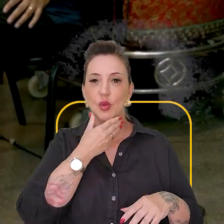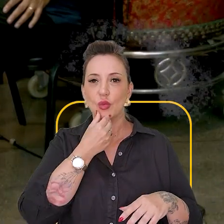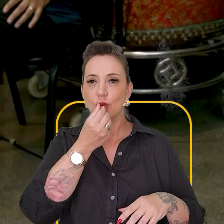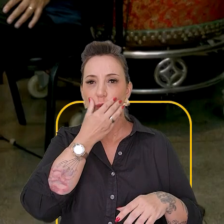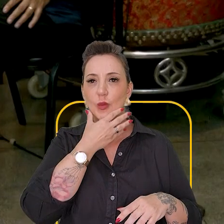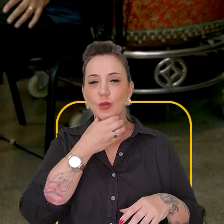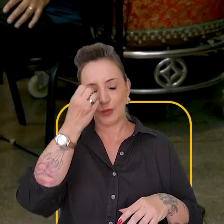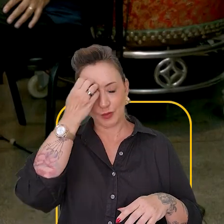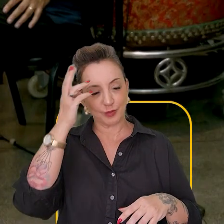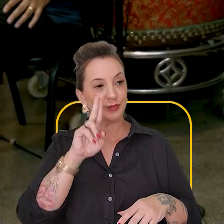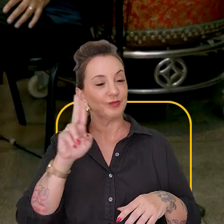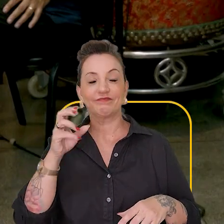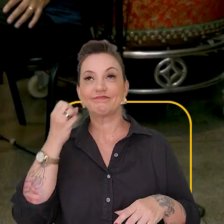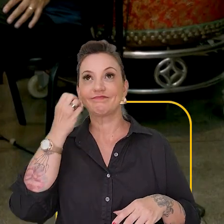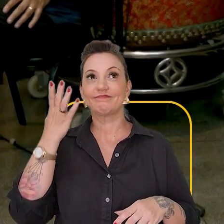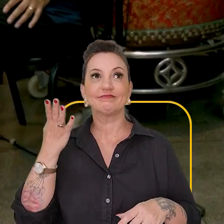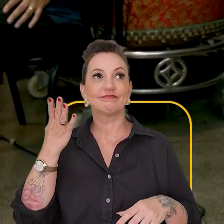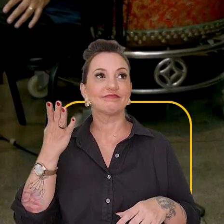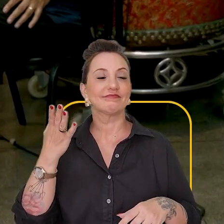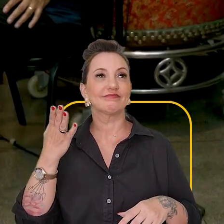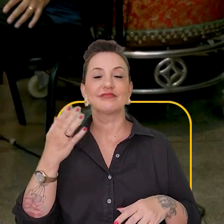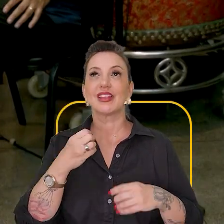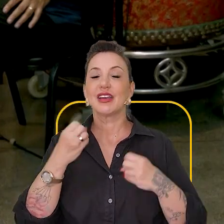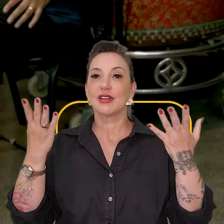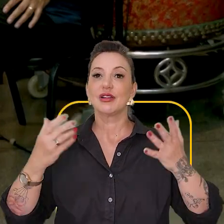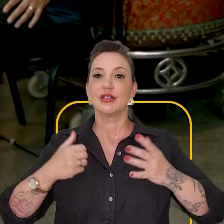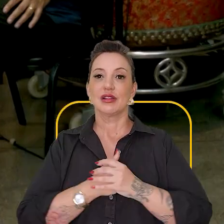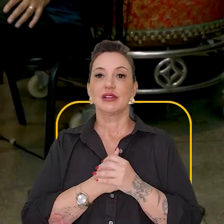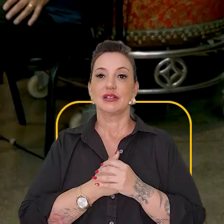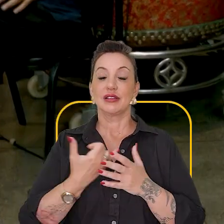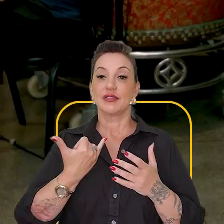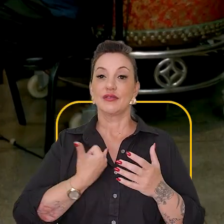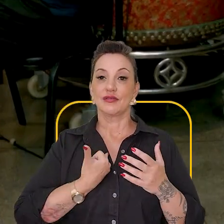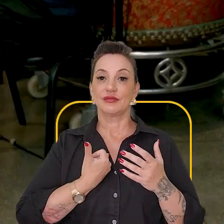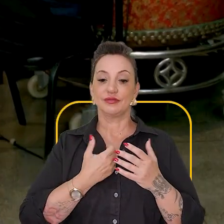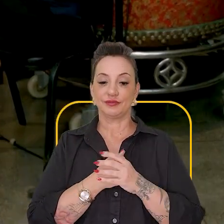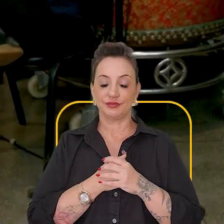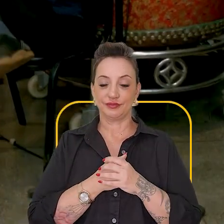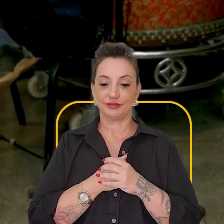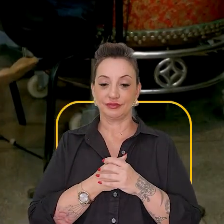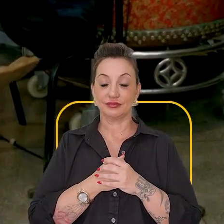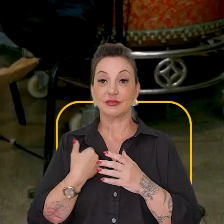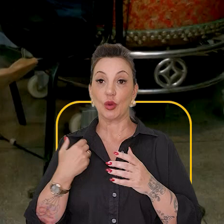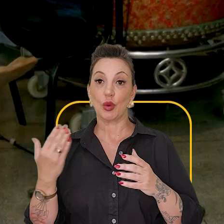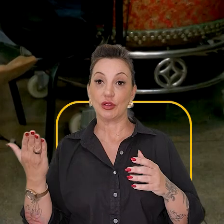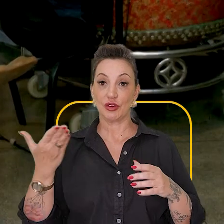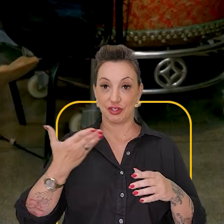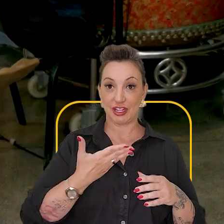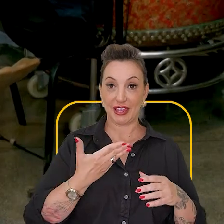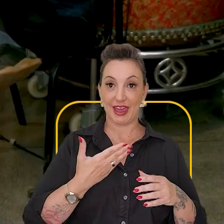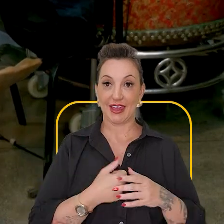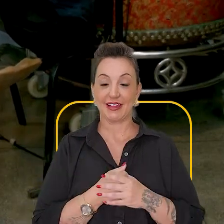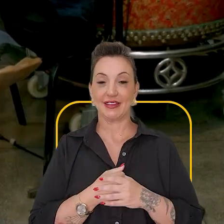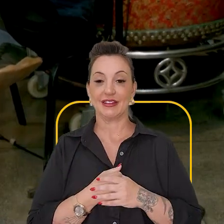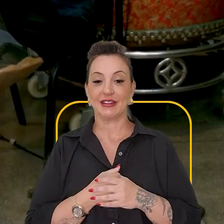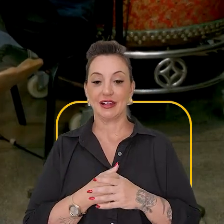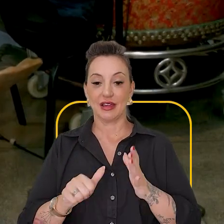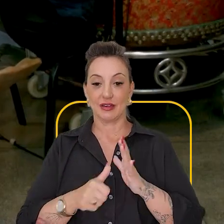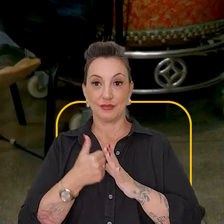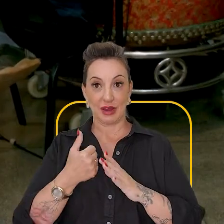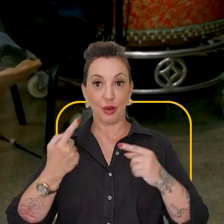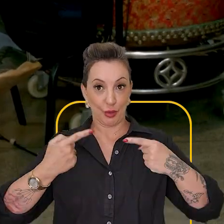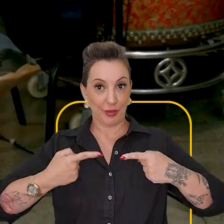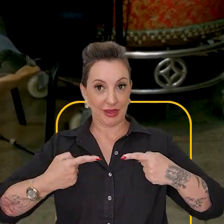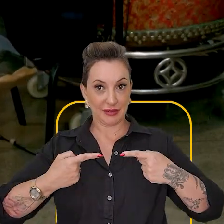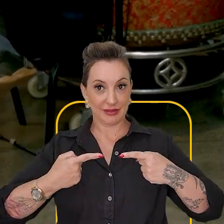rapaz de bigode eu não consigo lembrar o nome dele não sei se era Nilson Mas ele falou para mim assim que quando eu cheguei minha